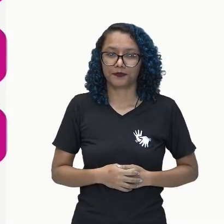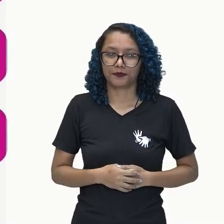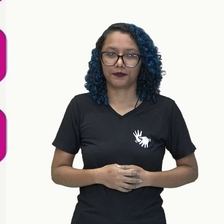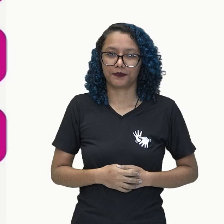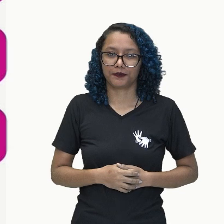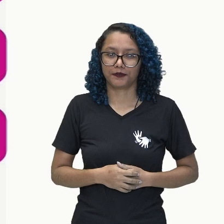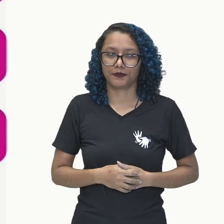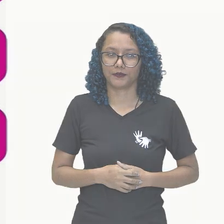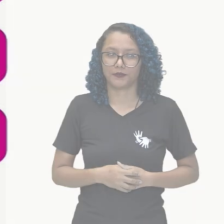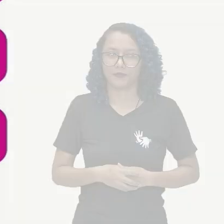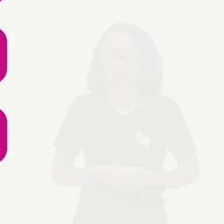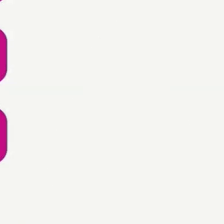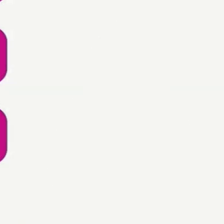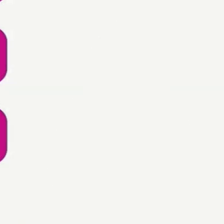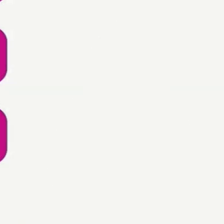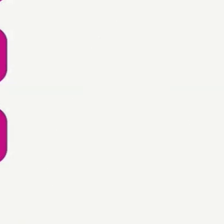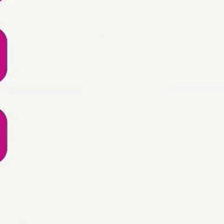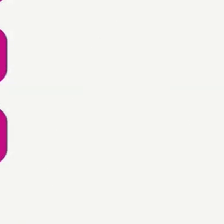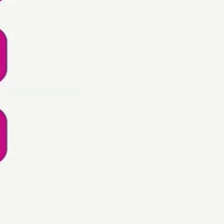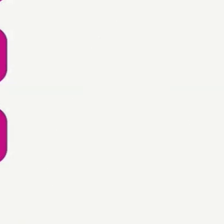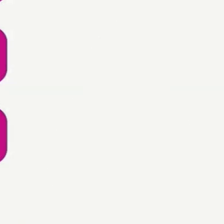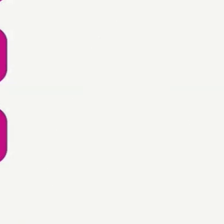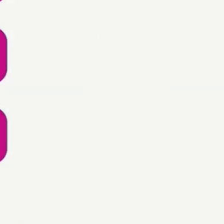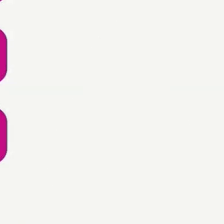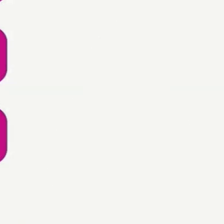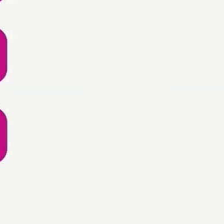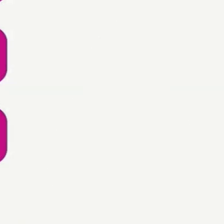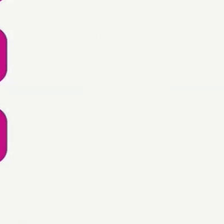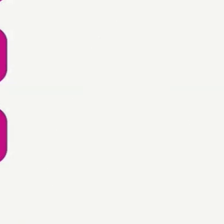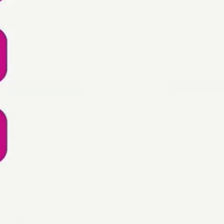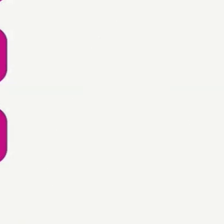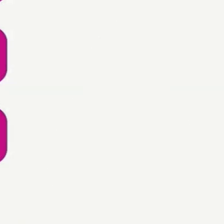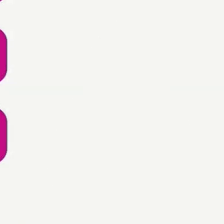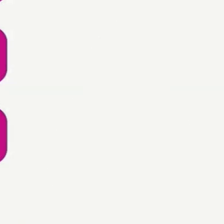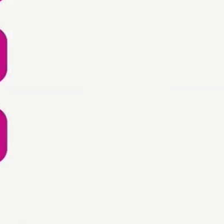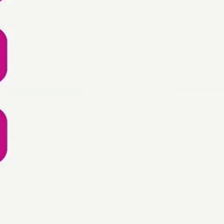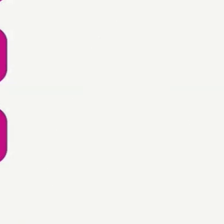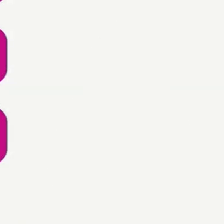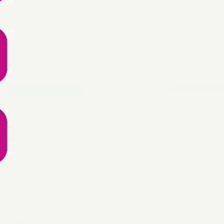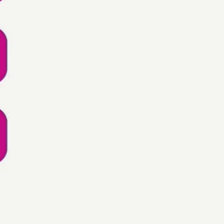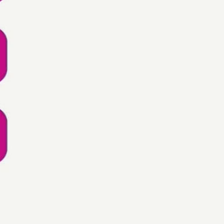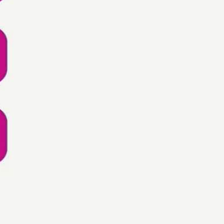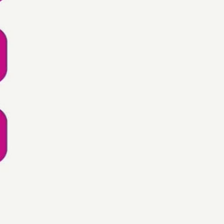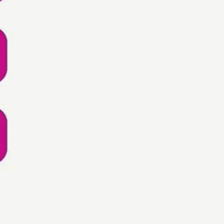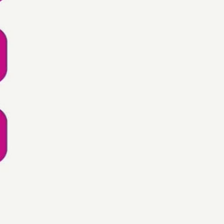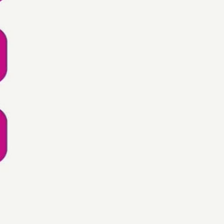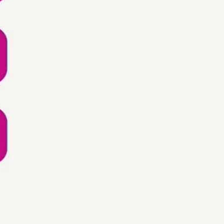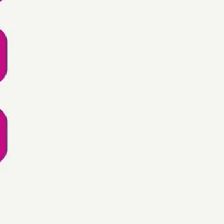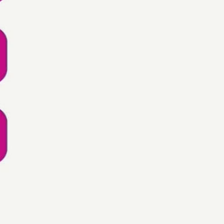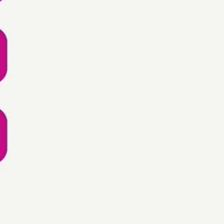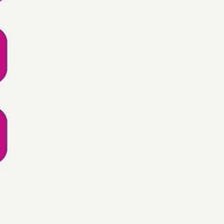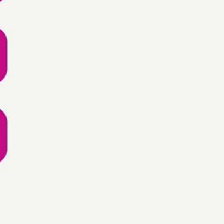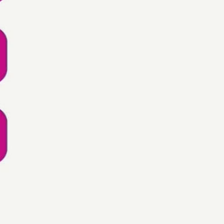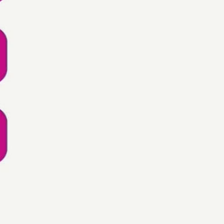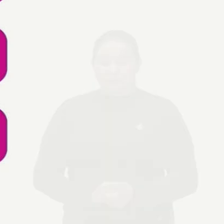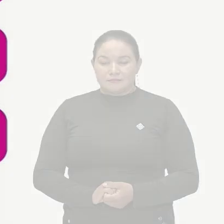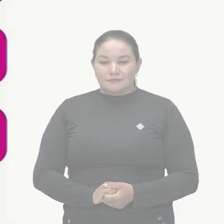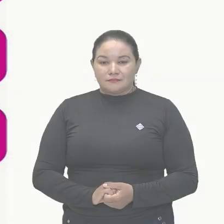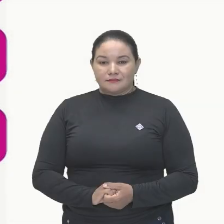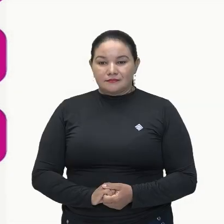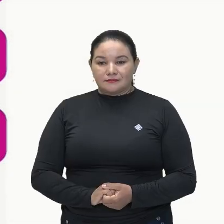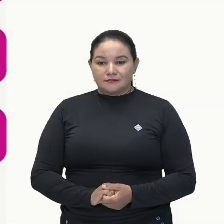linguagem. Olha só, linguagem. Tem que ser clara e objetiva.